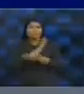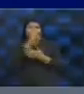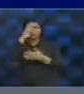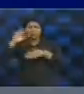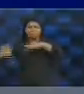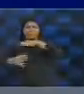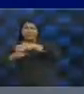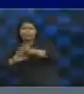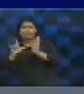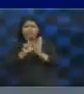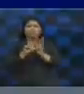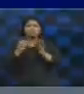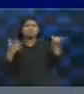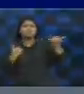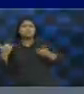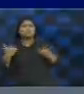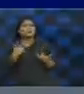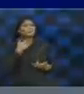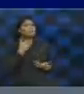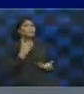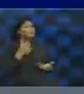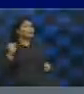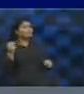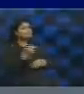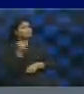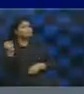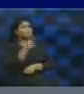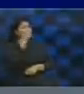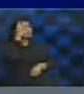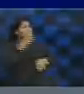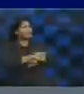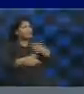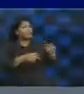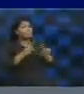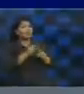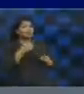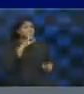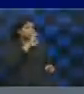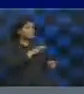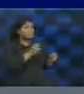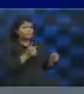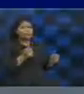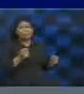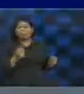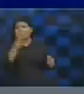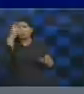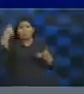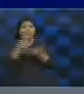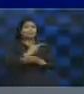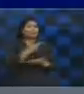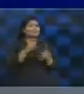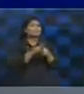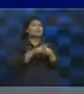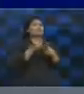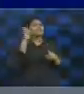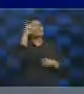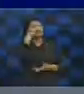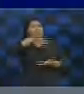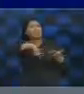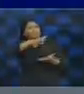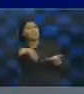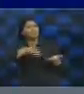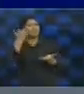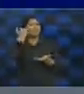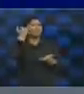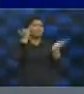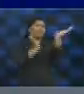empresários que tentam gerar emprego e renda em Manaus e não conseguem, porque é uma cidade entregue à burocracia, à falta de cuidado, à falta